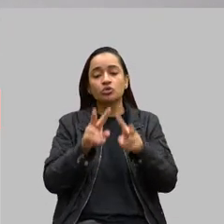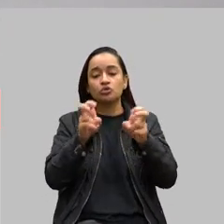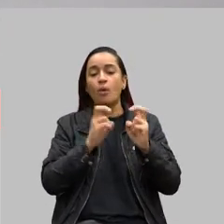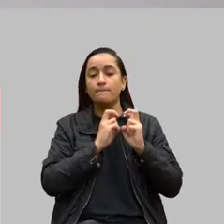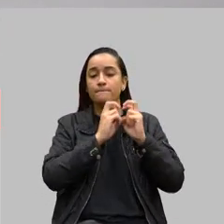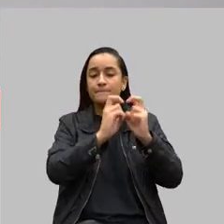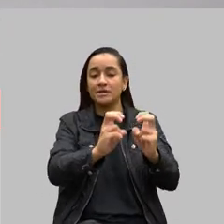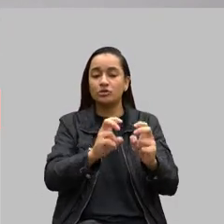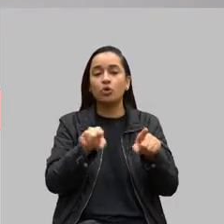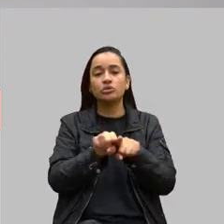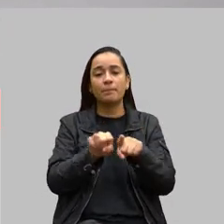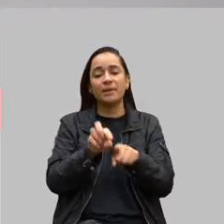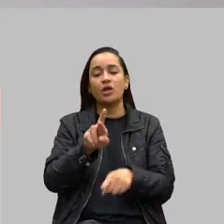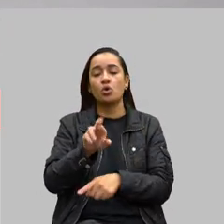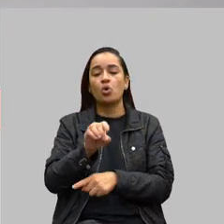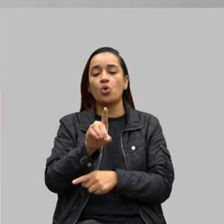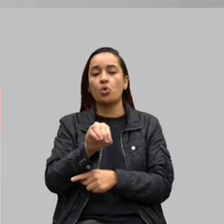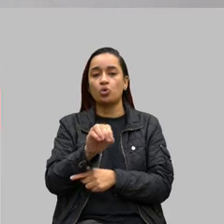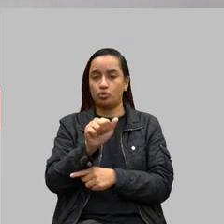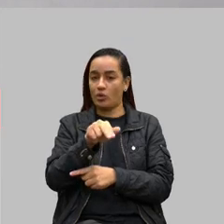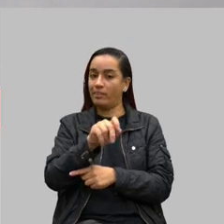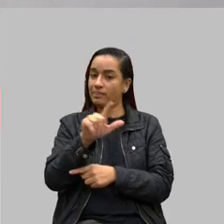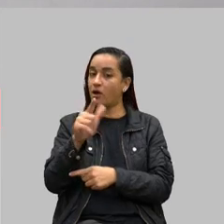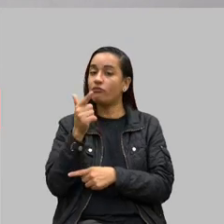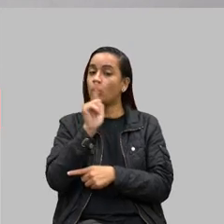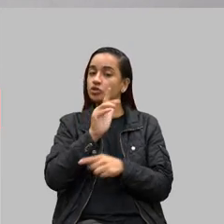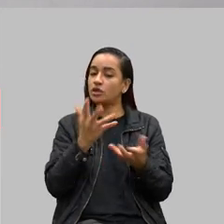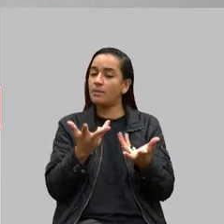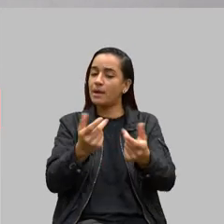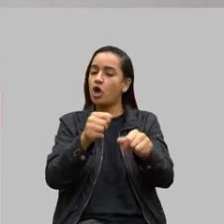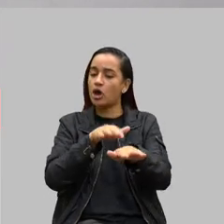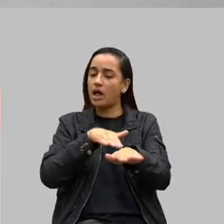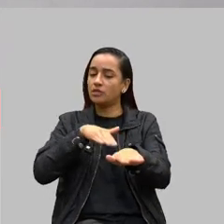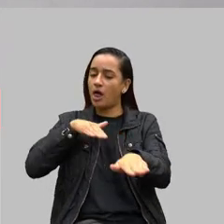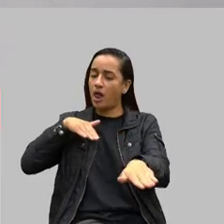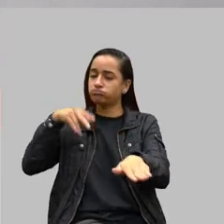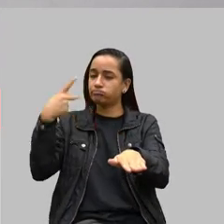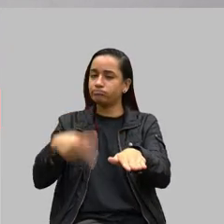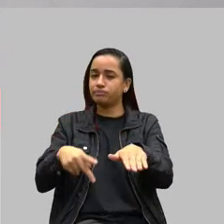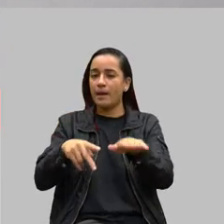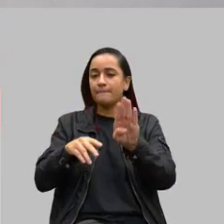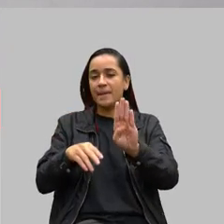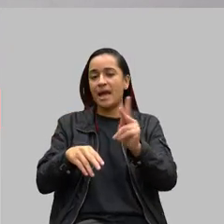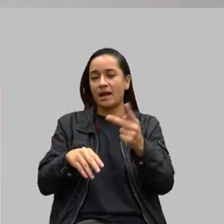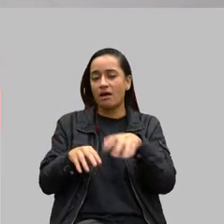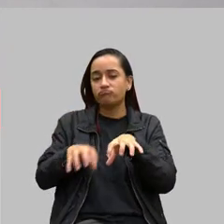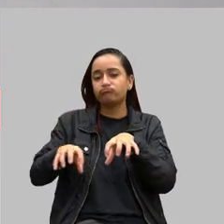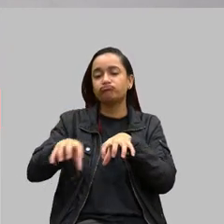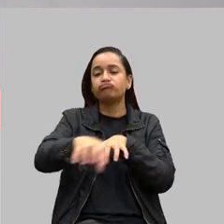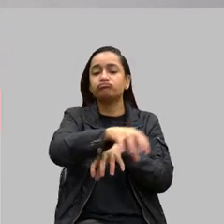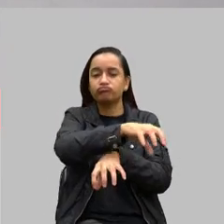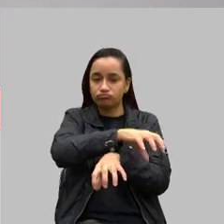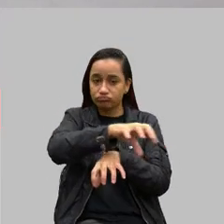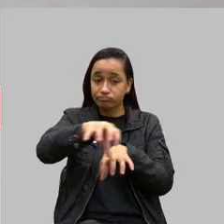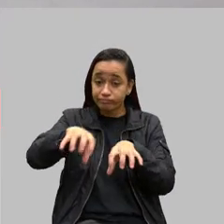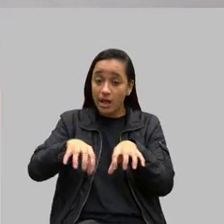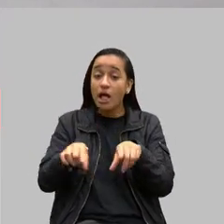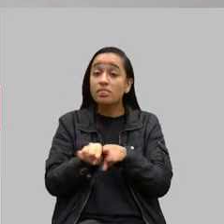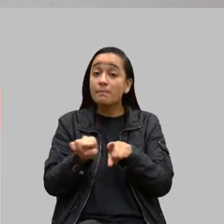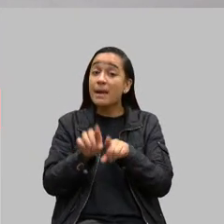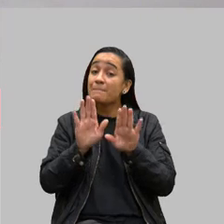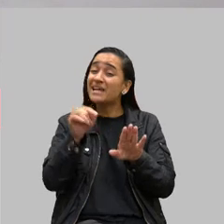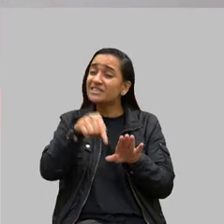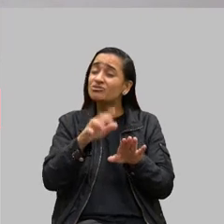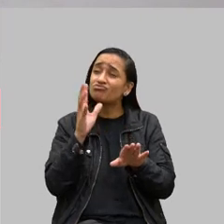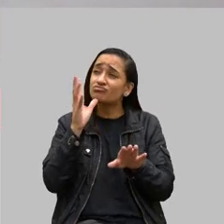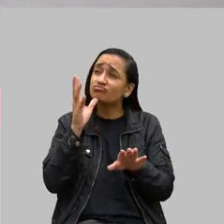desafogar bem e o transporte Metropolitano né em toda a região metropolitana mas isso ainda daqui alguns anos que vai ser